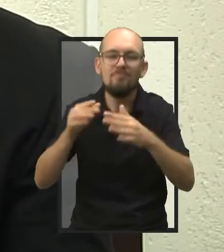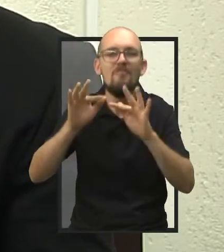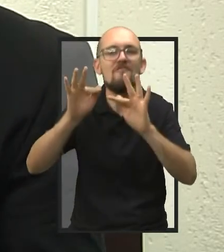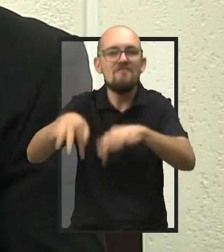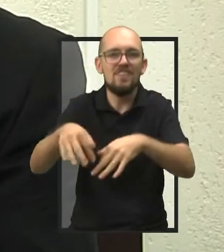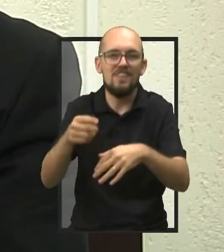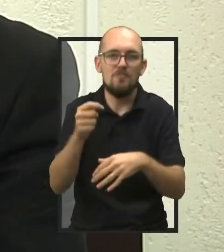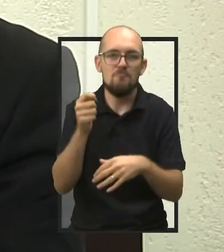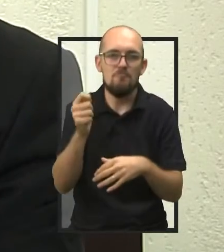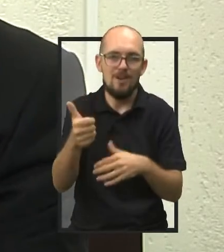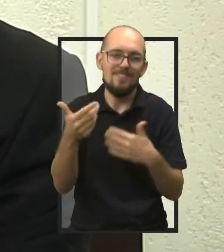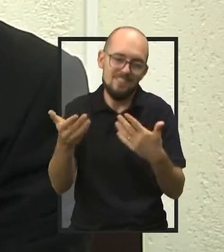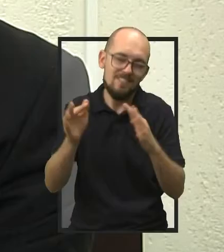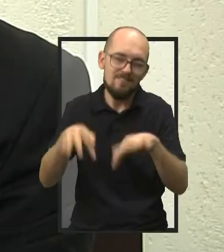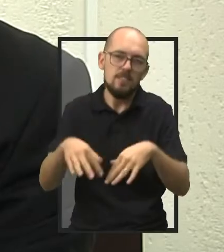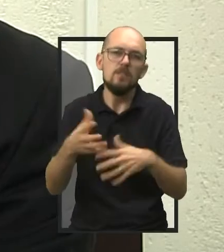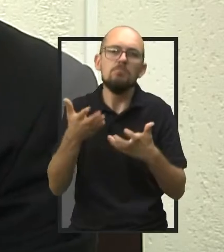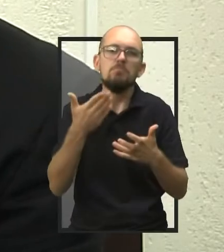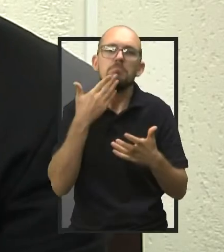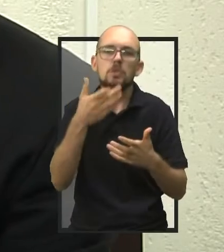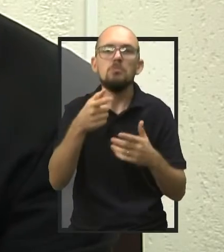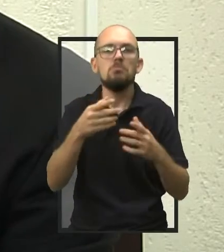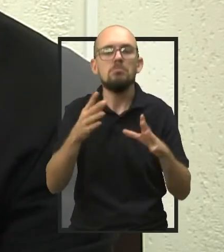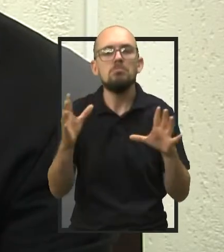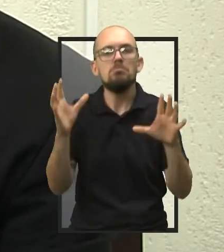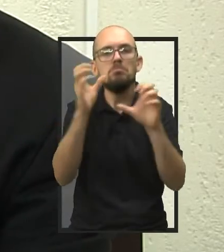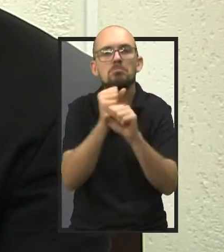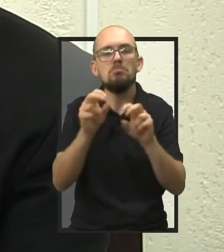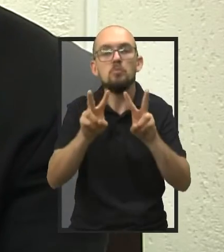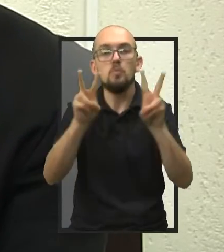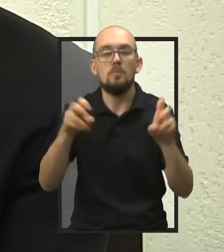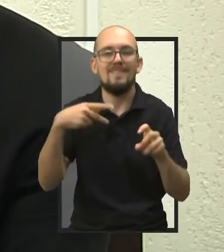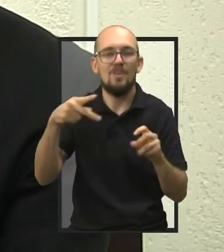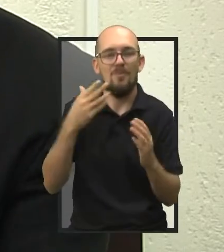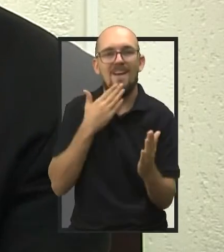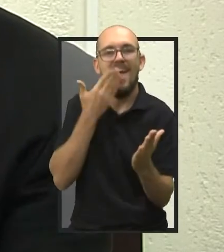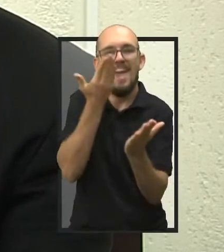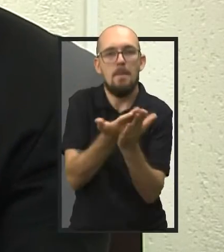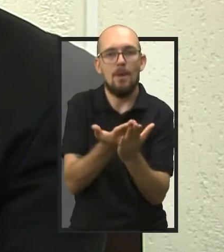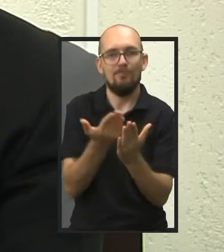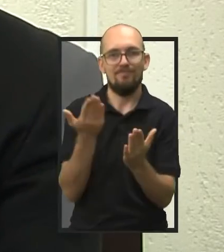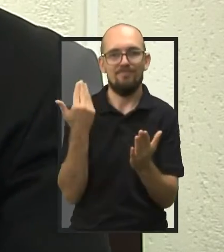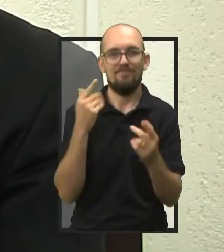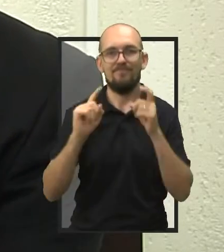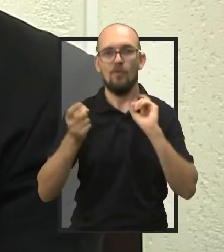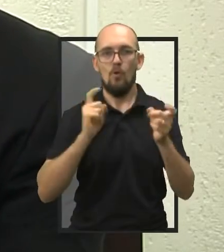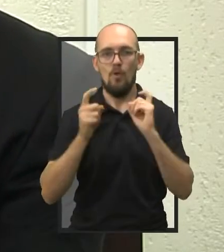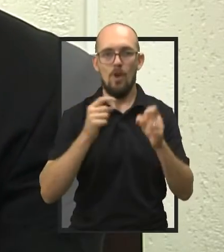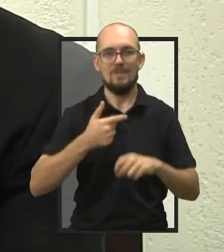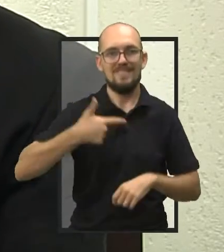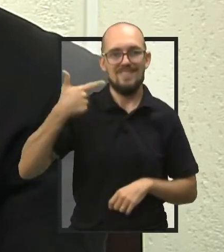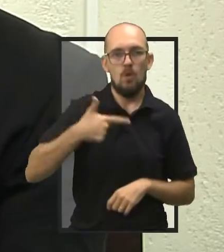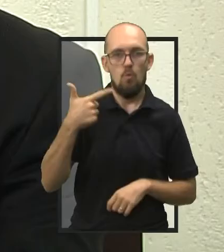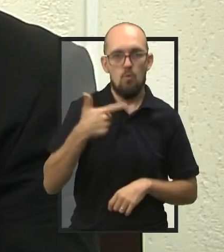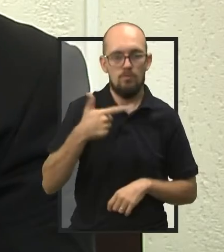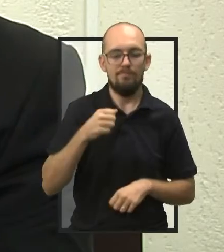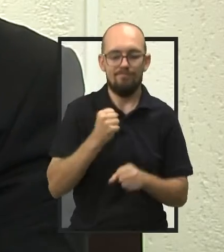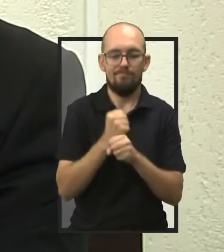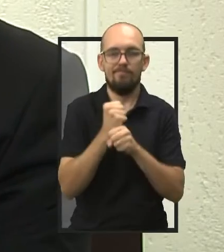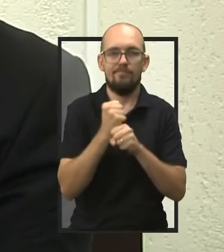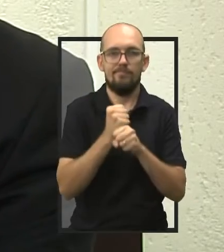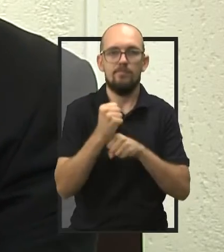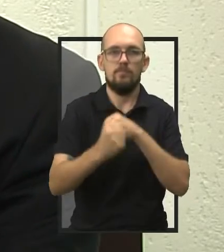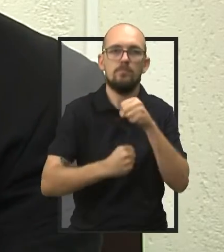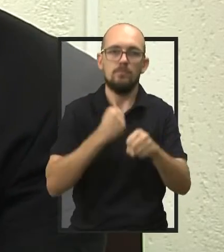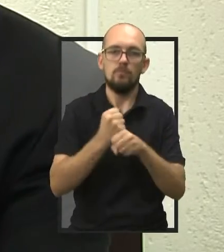Eu gostaria que o senhor falasse um pouco mais sobre os últimos requerimentos que o senhor apresentou na segunda sessão ordinária do ano de 2019. Dentre eles,